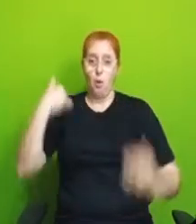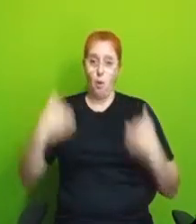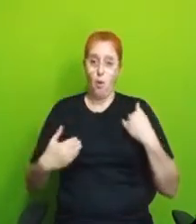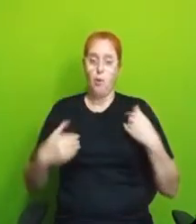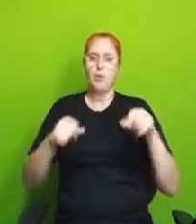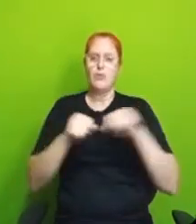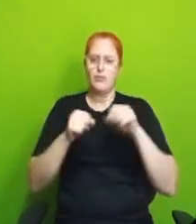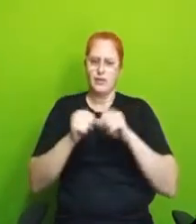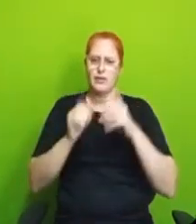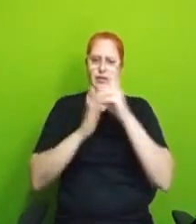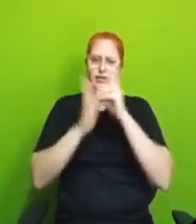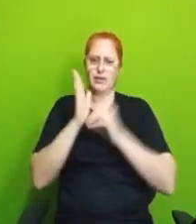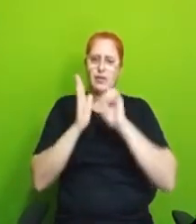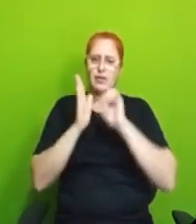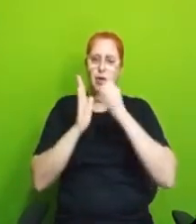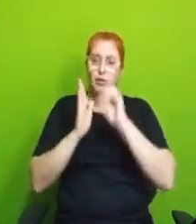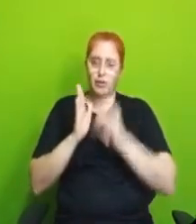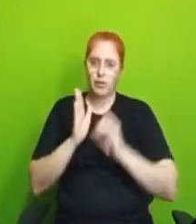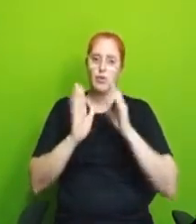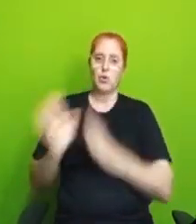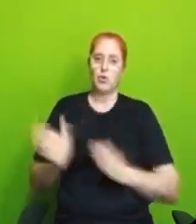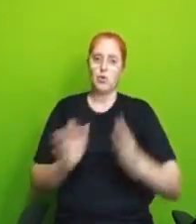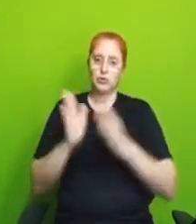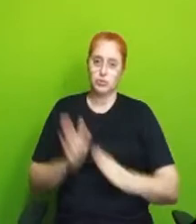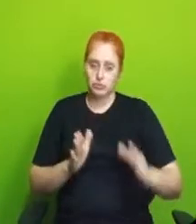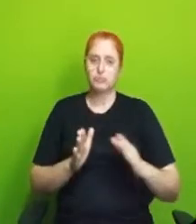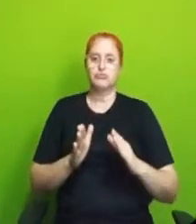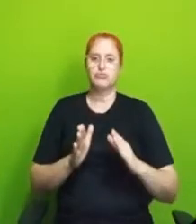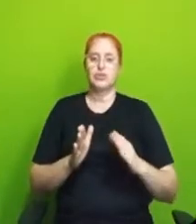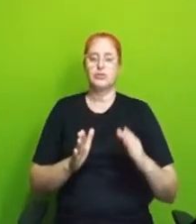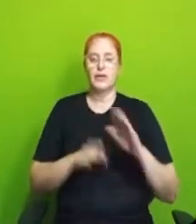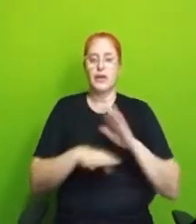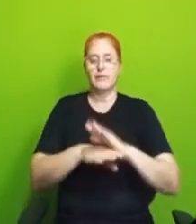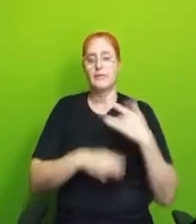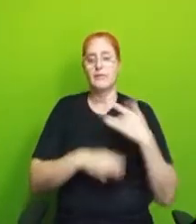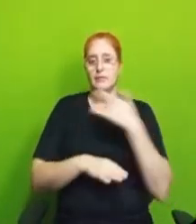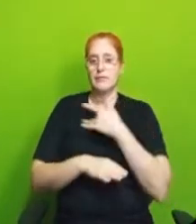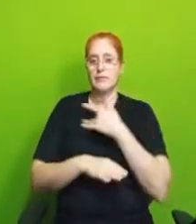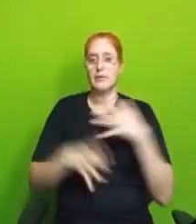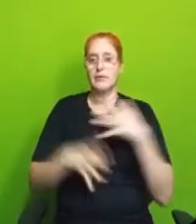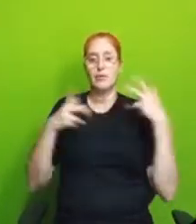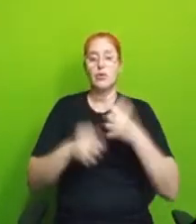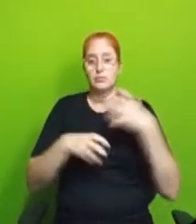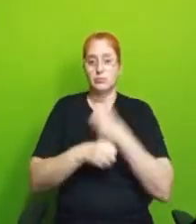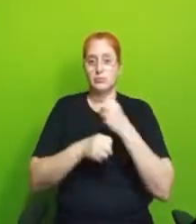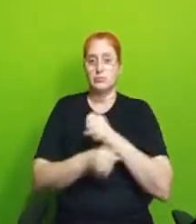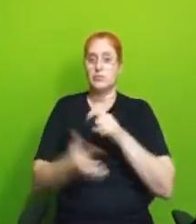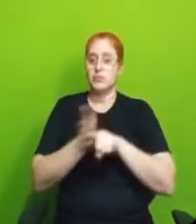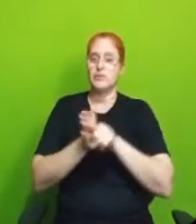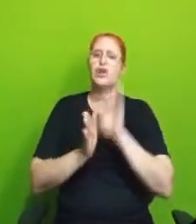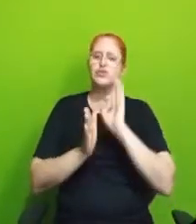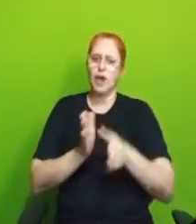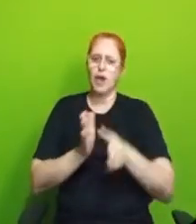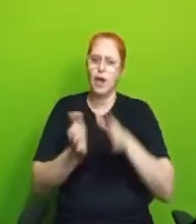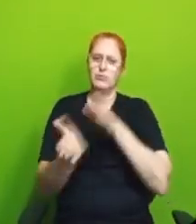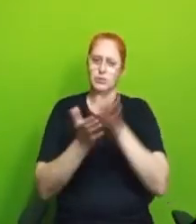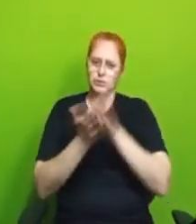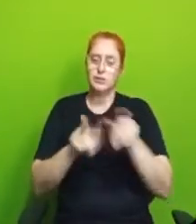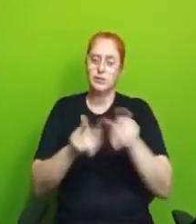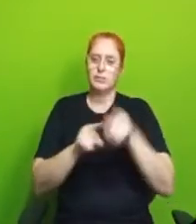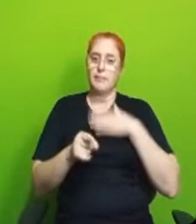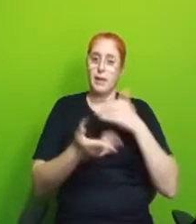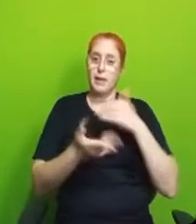sobre o cotidiano da assistência e saúde, então todos esses dados de pesquisa já produzidas foram base também para a minha reflexão. E